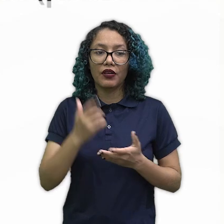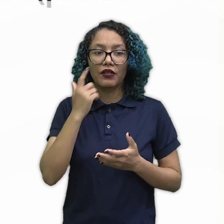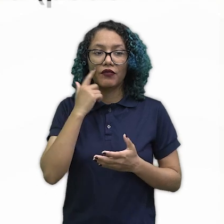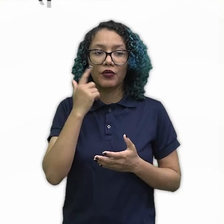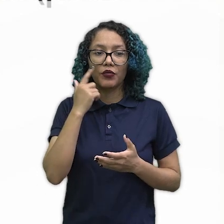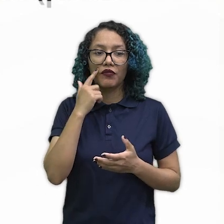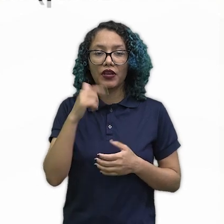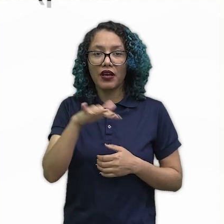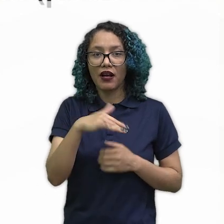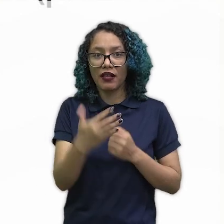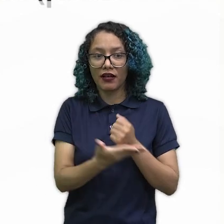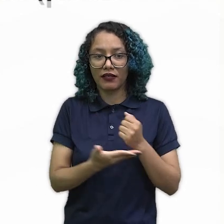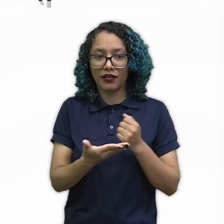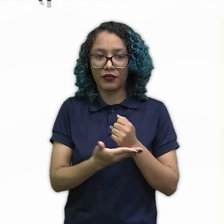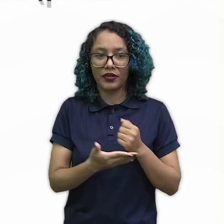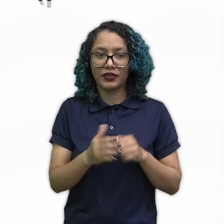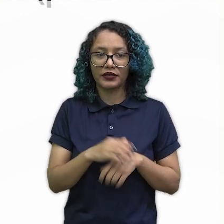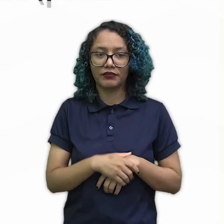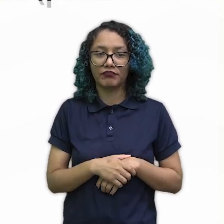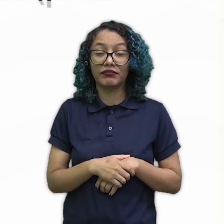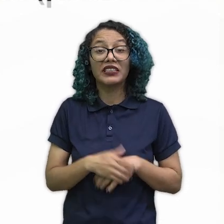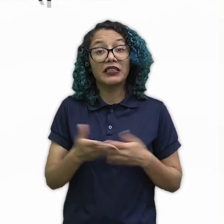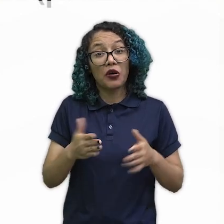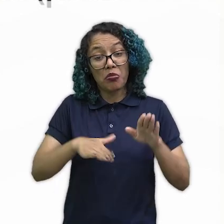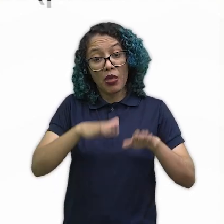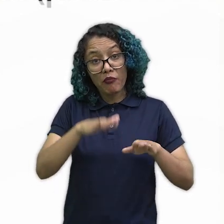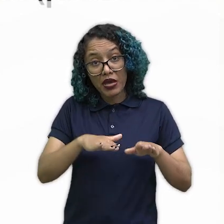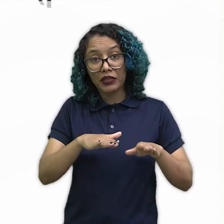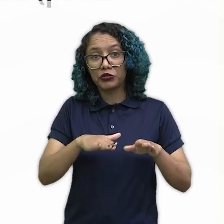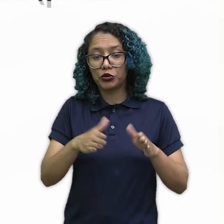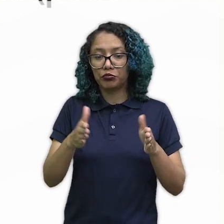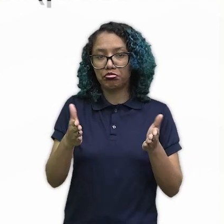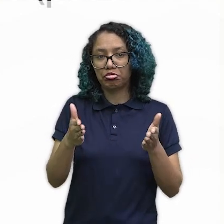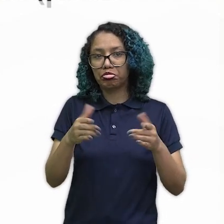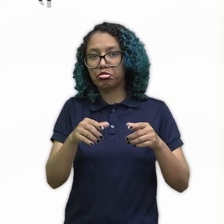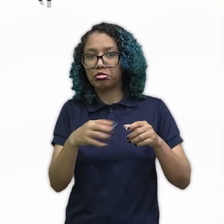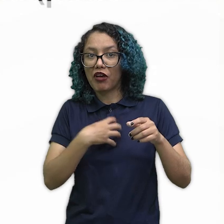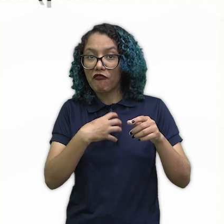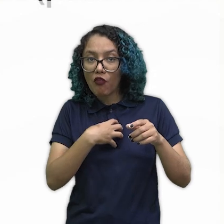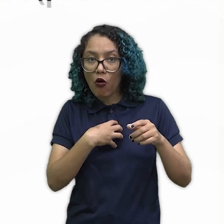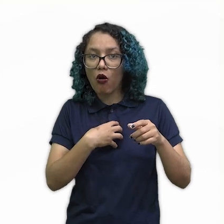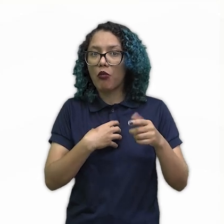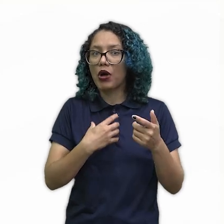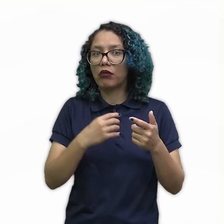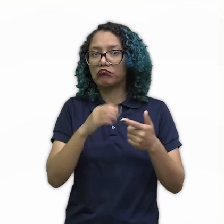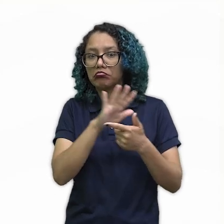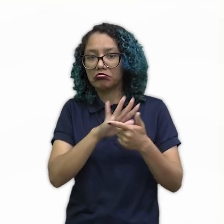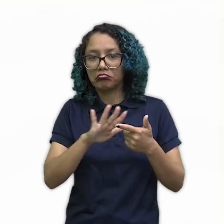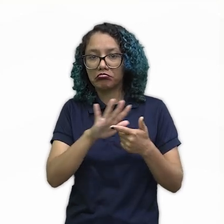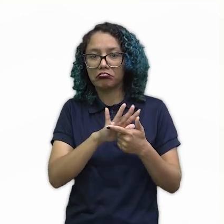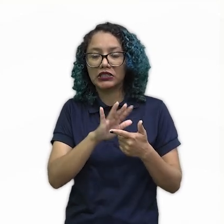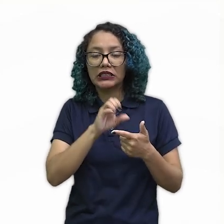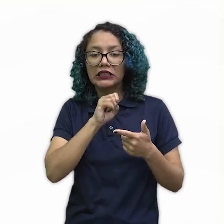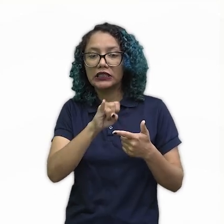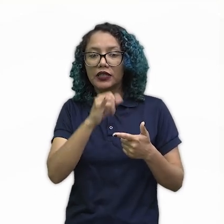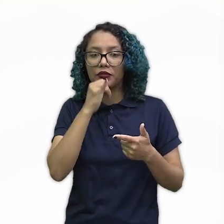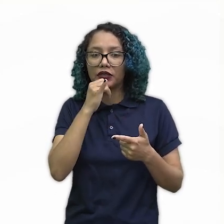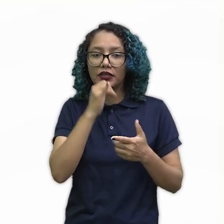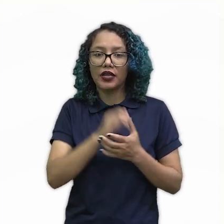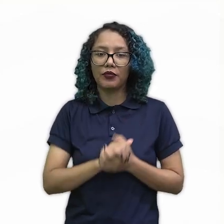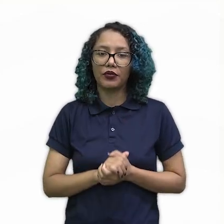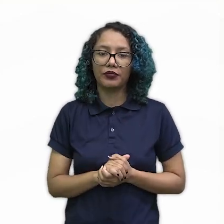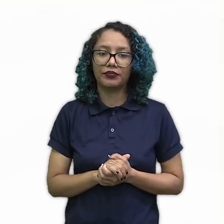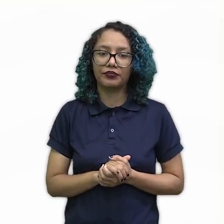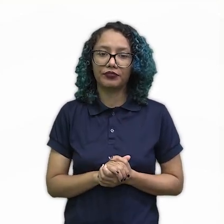da base. Depende do formato, como nós acabamos de verificar. Então, se a base for